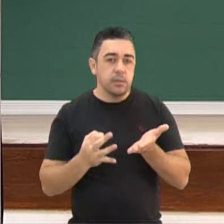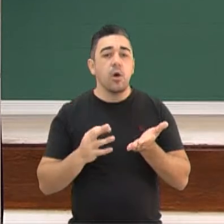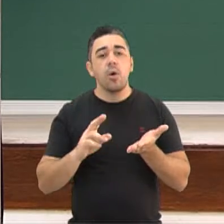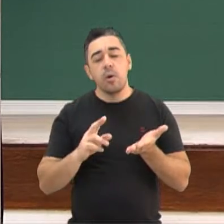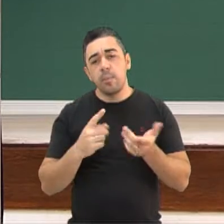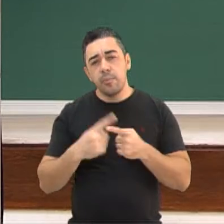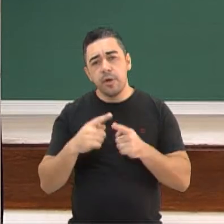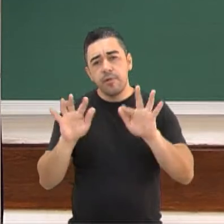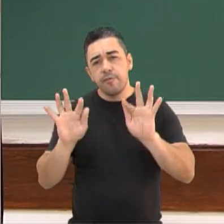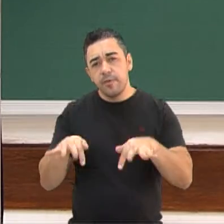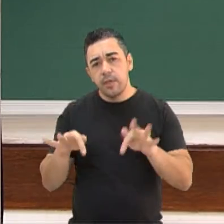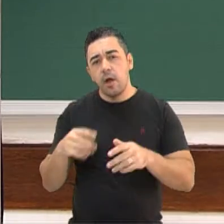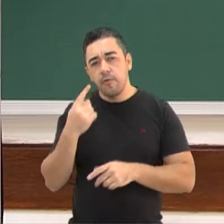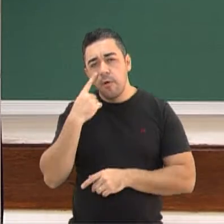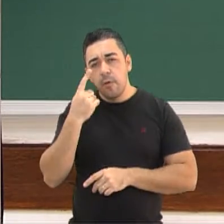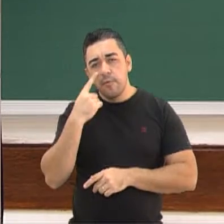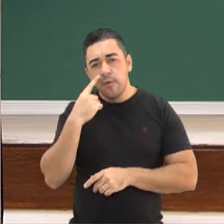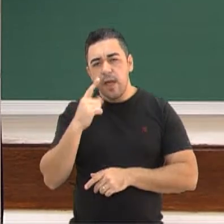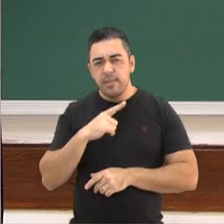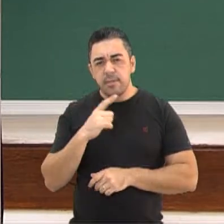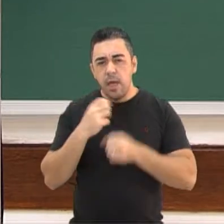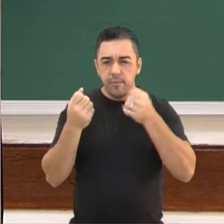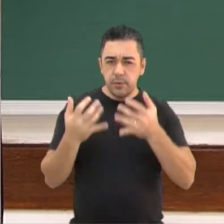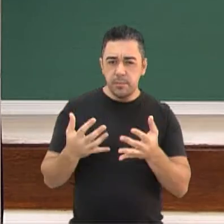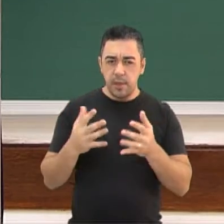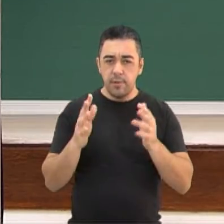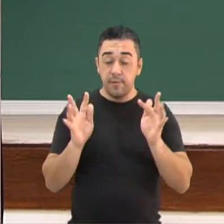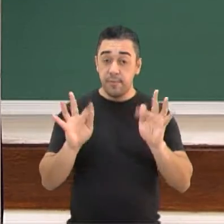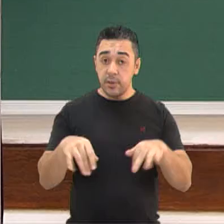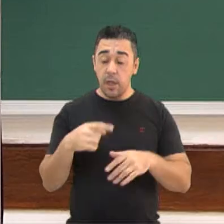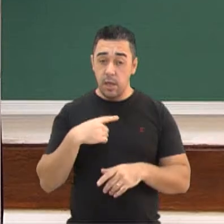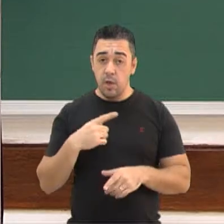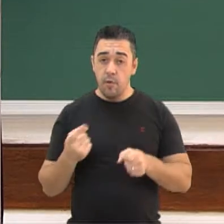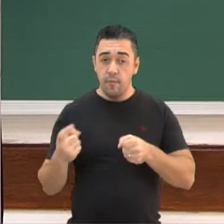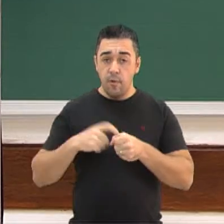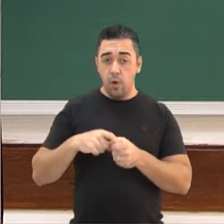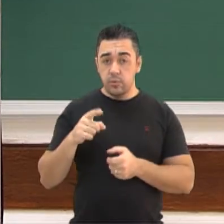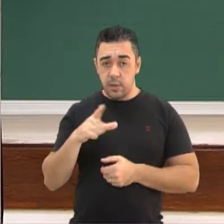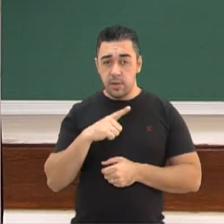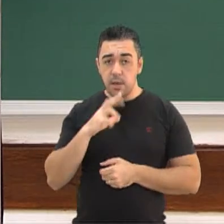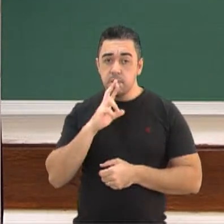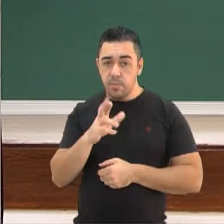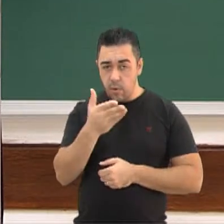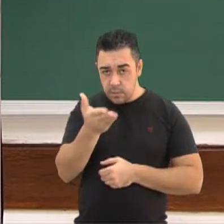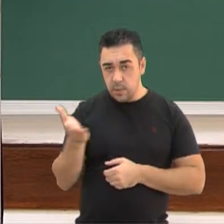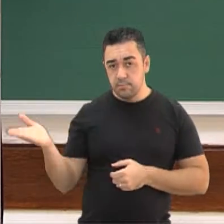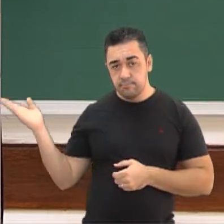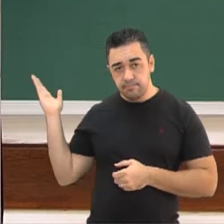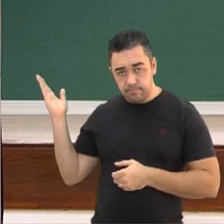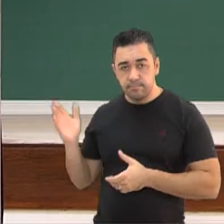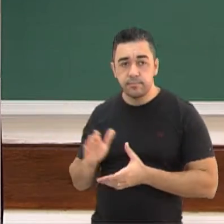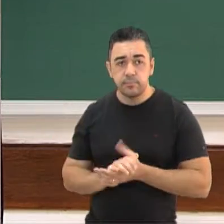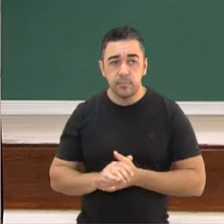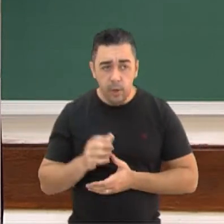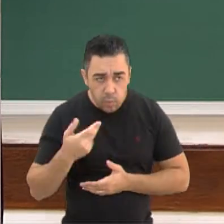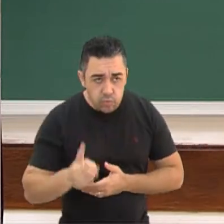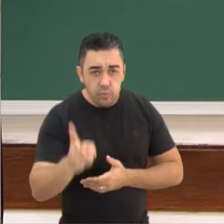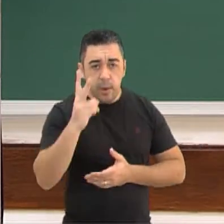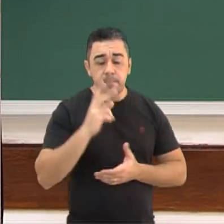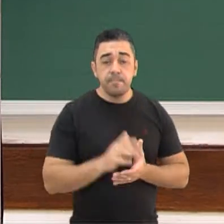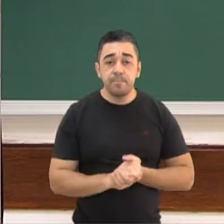porque no finalzinho vamos fazer umas considerações finais e eu retomo, vamos estar respondendo aqui essa questão. Vamos em